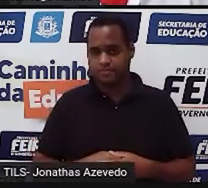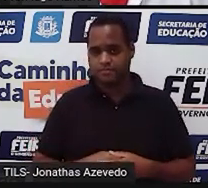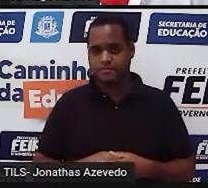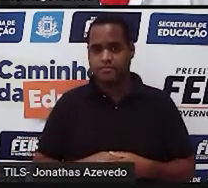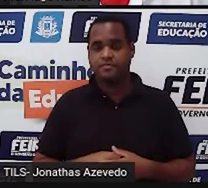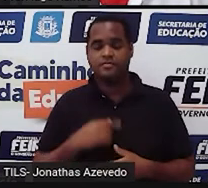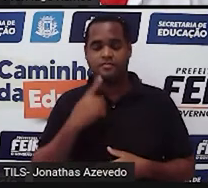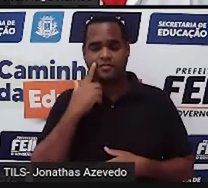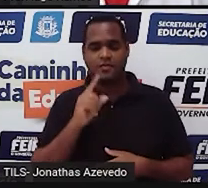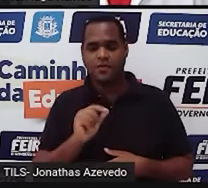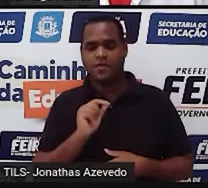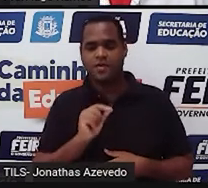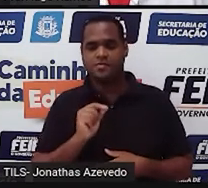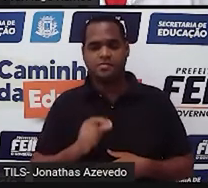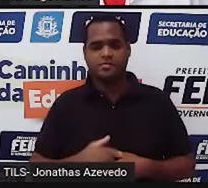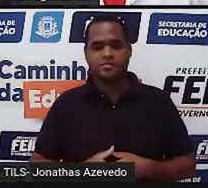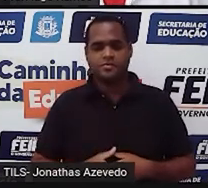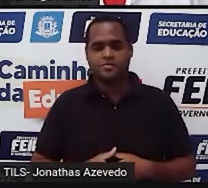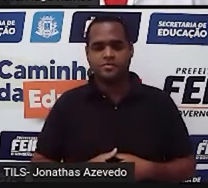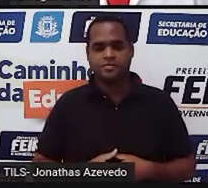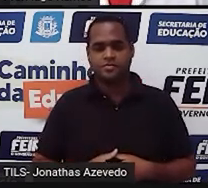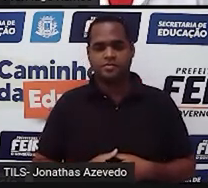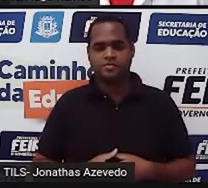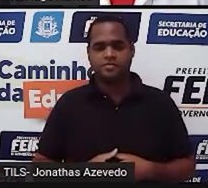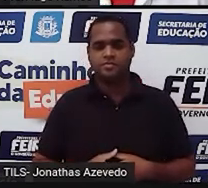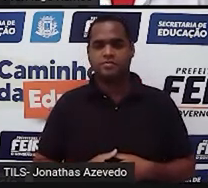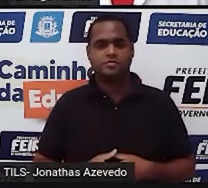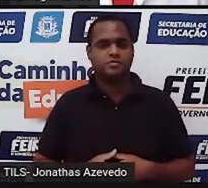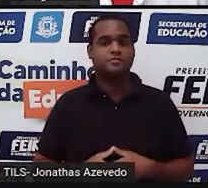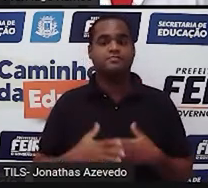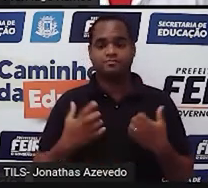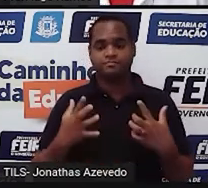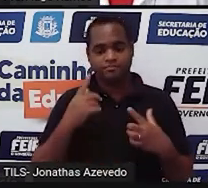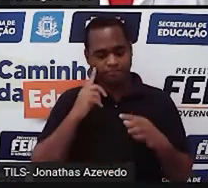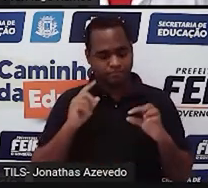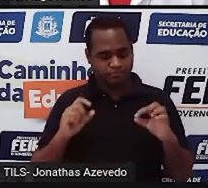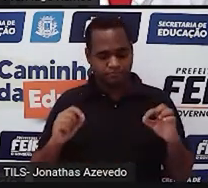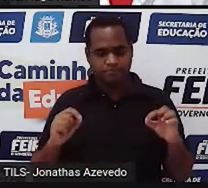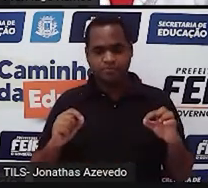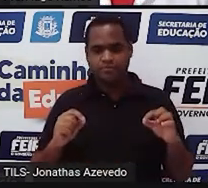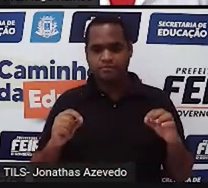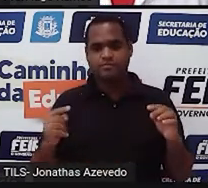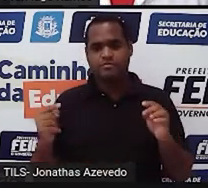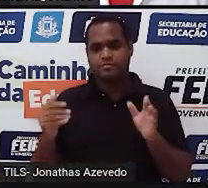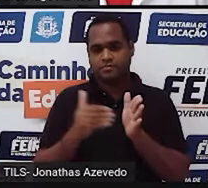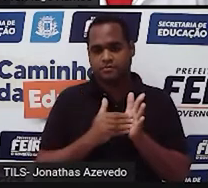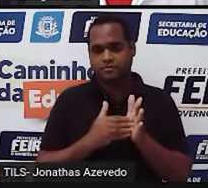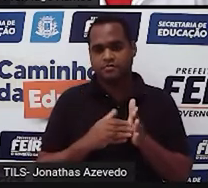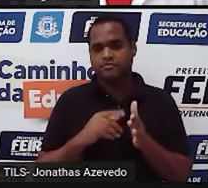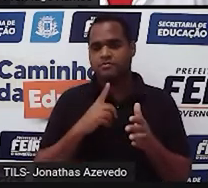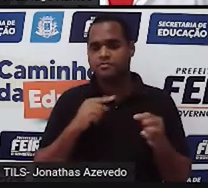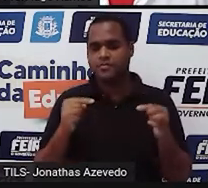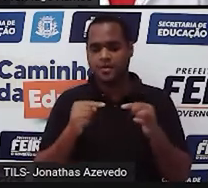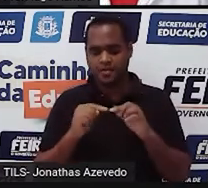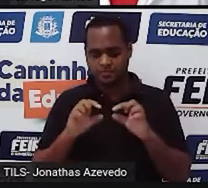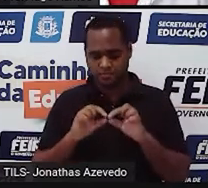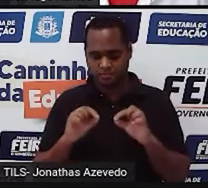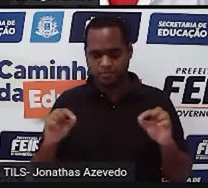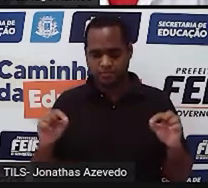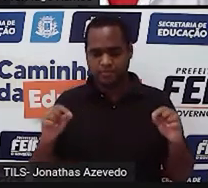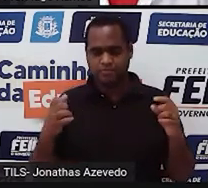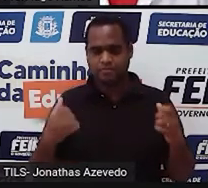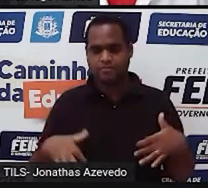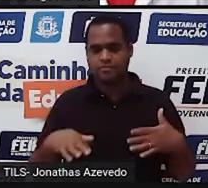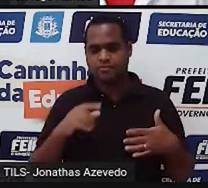também não tem problema então esse é o segmento de reta na parte da reta que